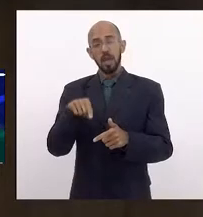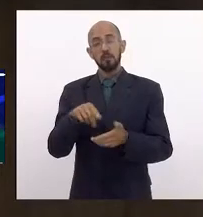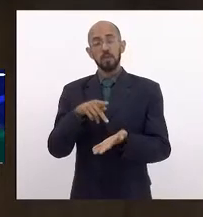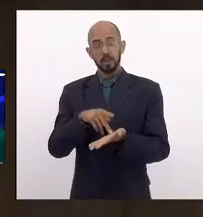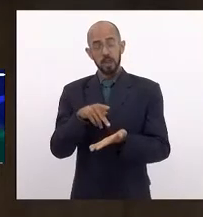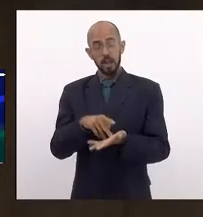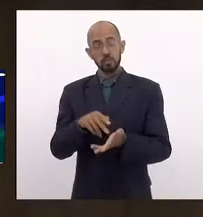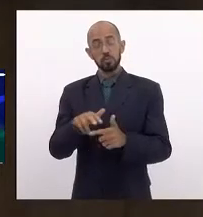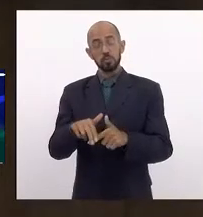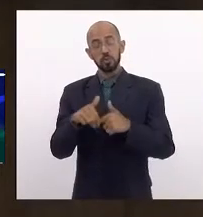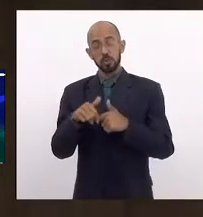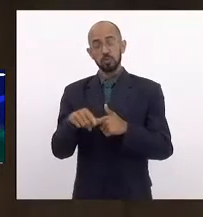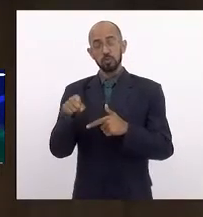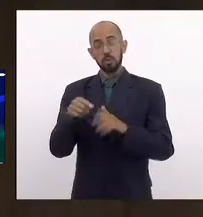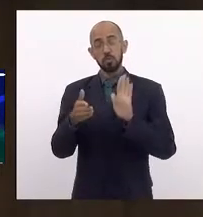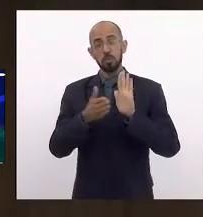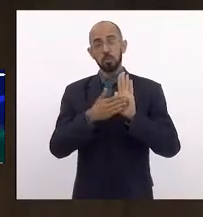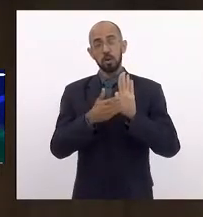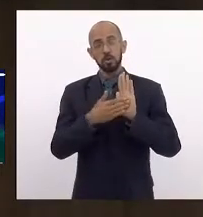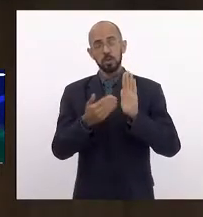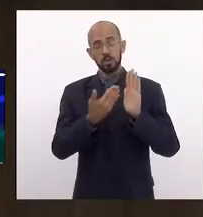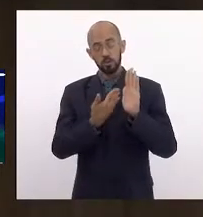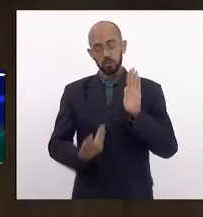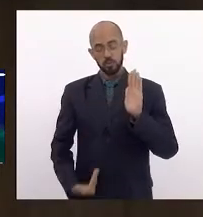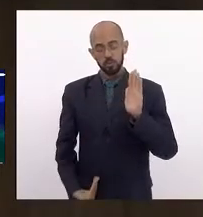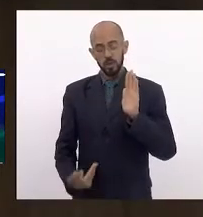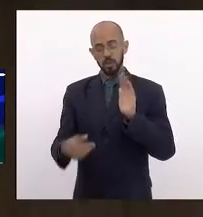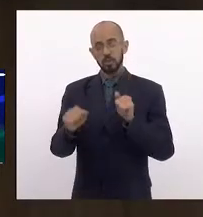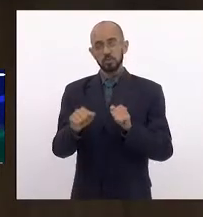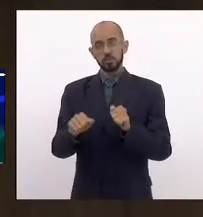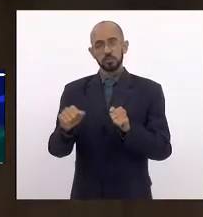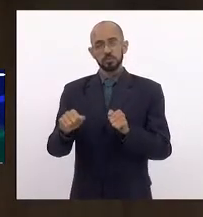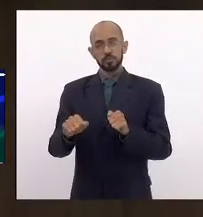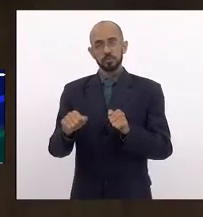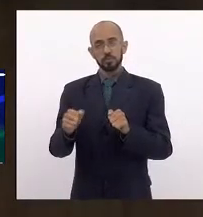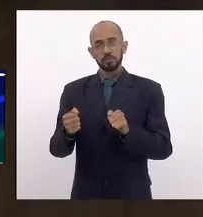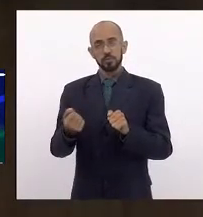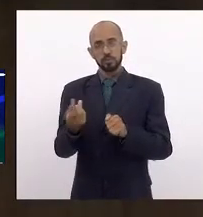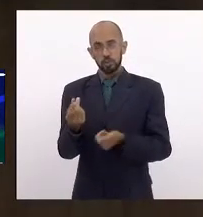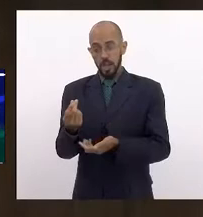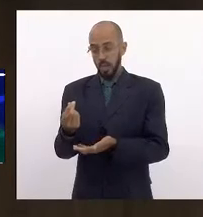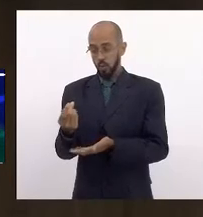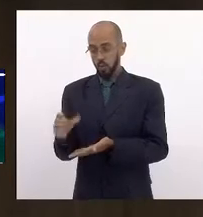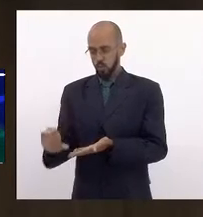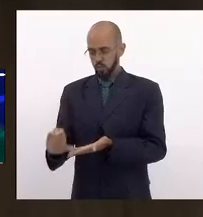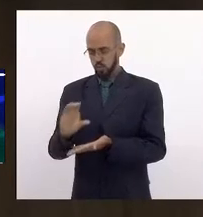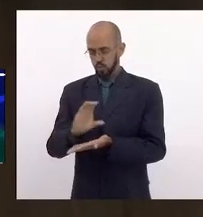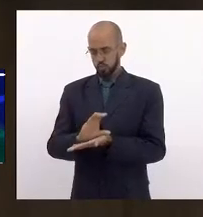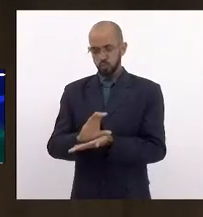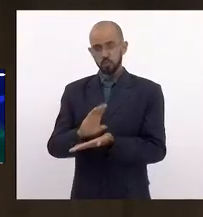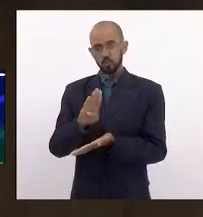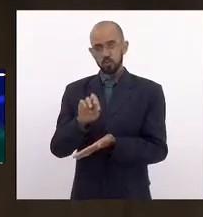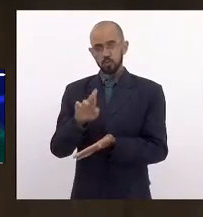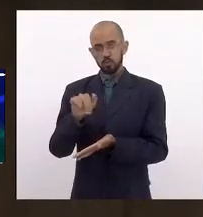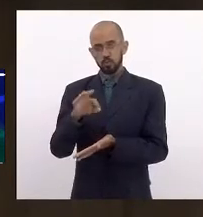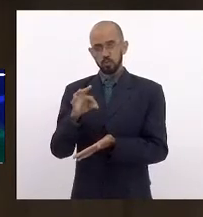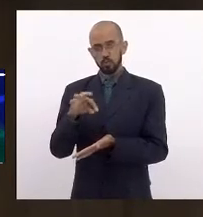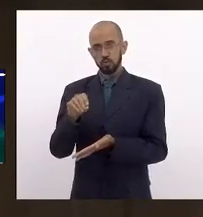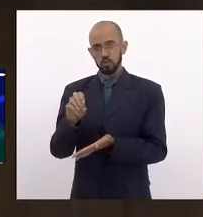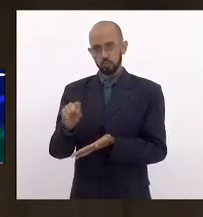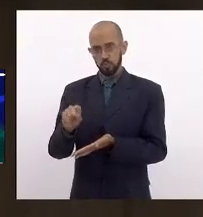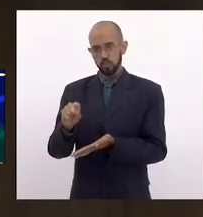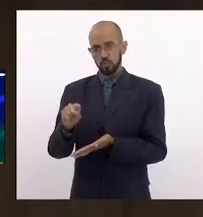do governo é de recursos brutos orçamentários